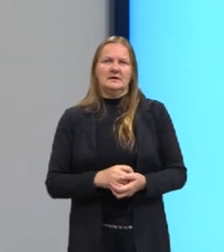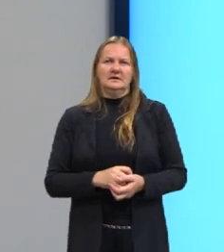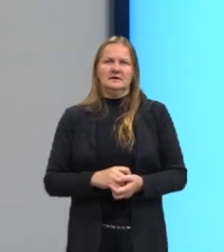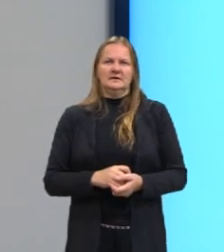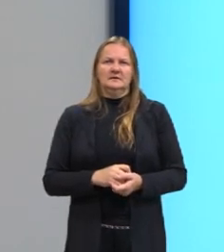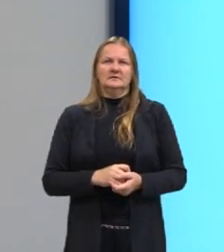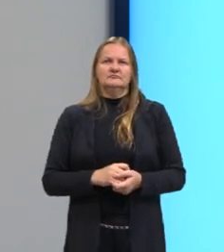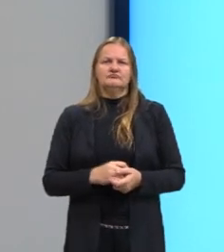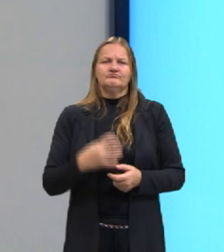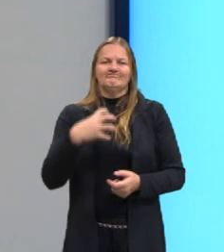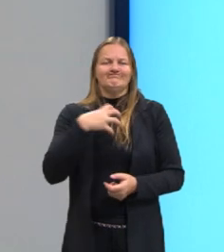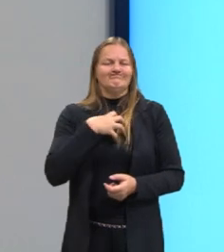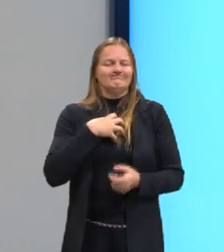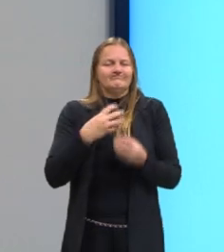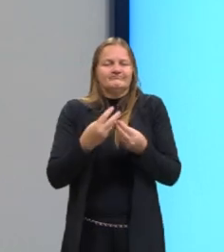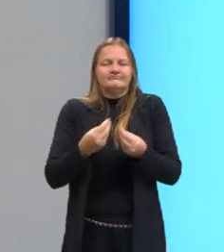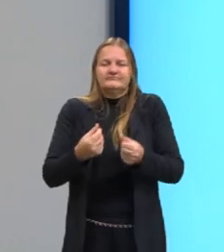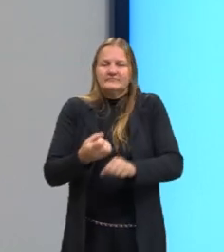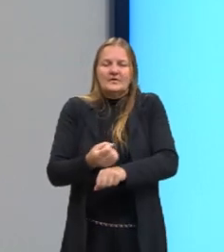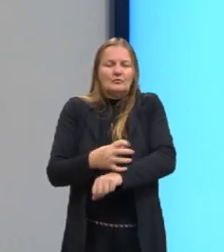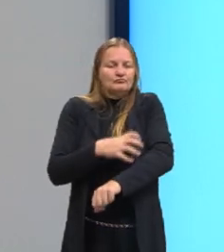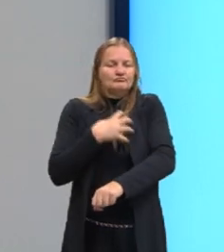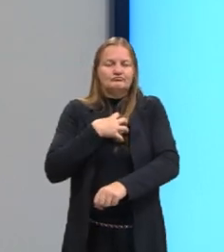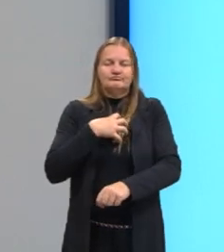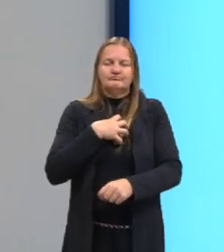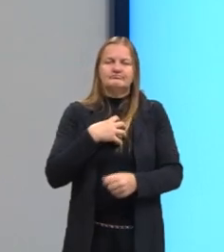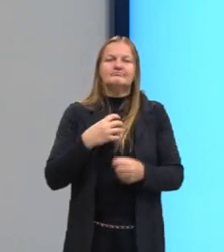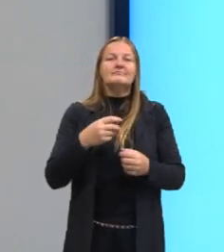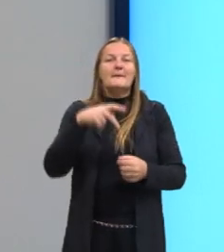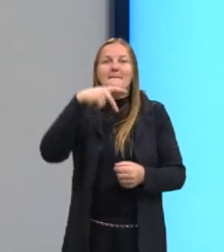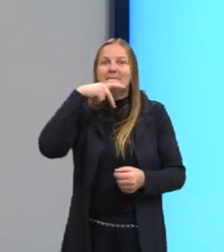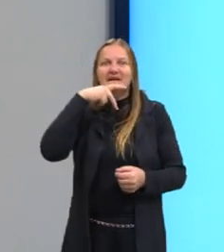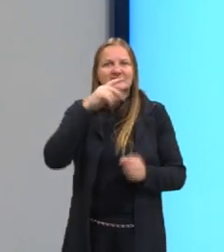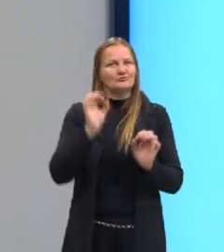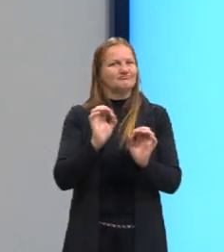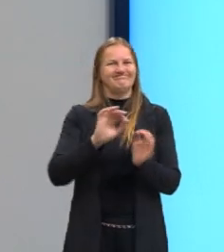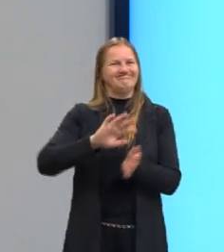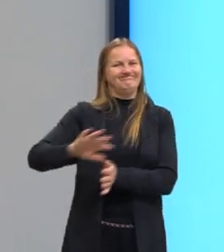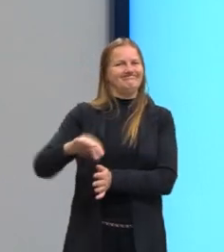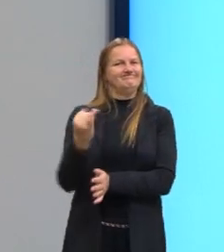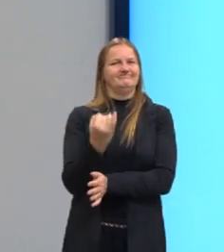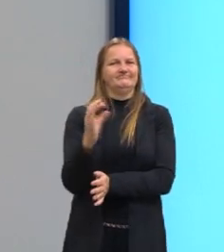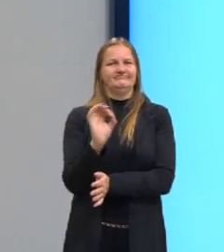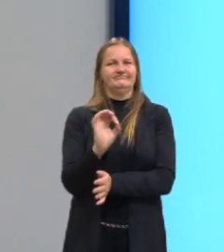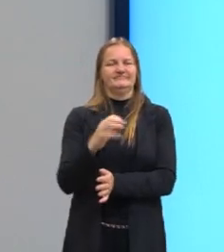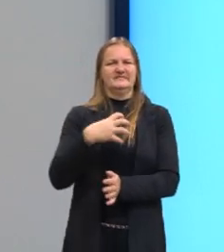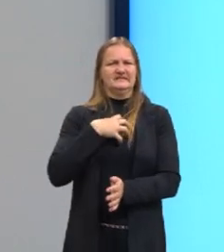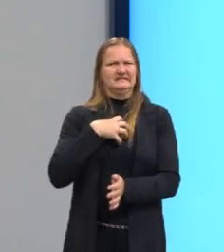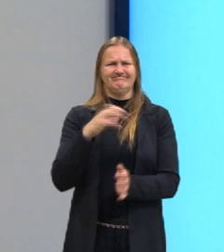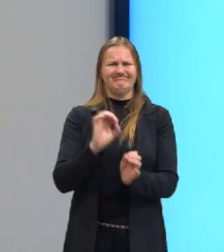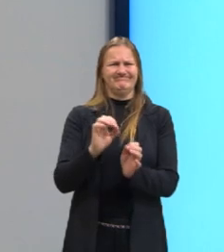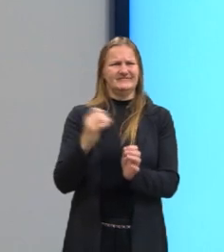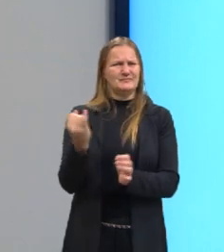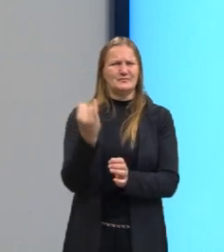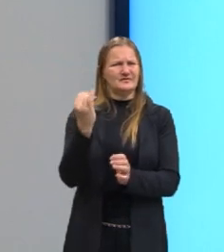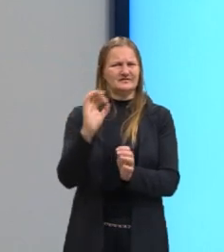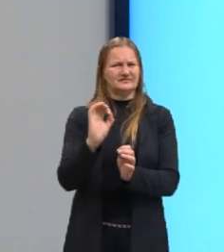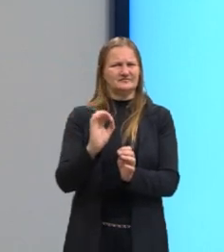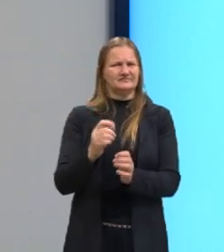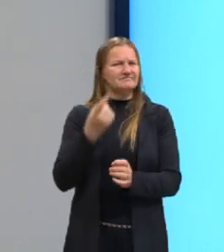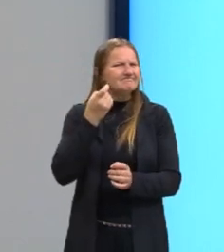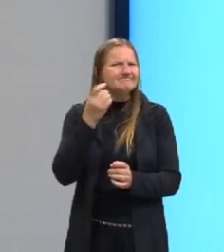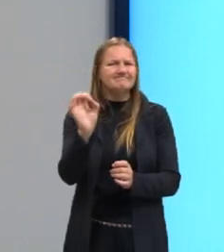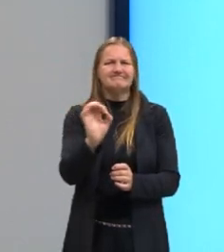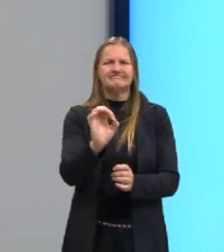importância aos sentidos a sensação o Platão Não dava importância a isso né Por Platão sentidos não era uma coisa